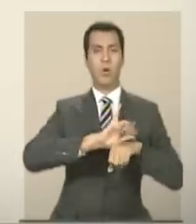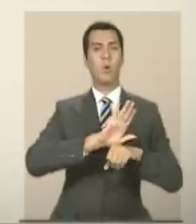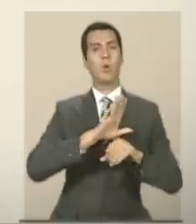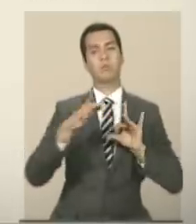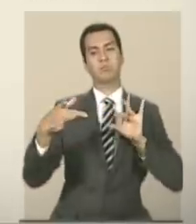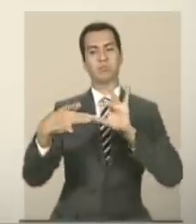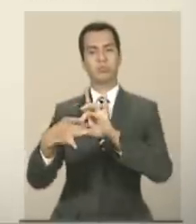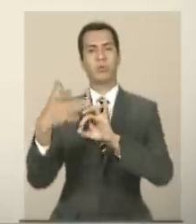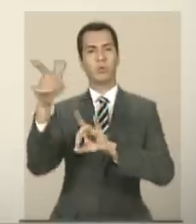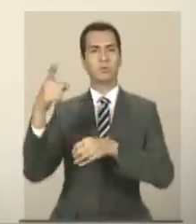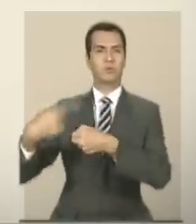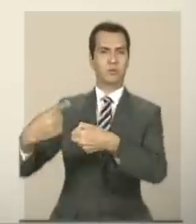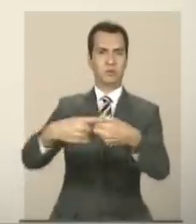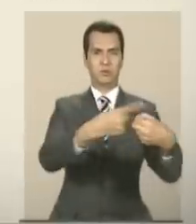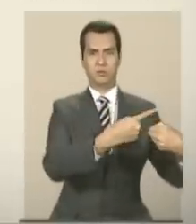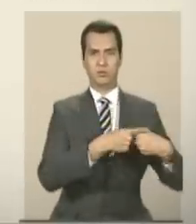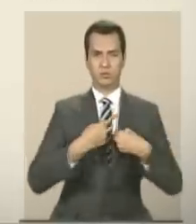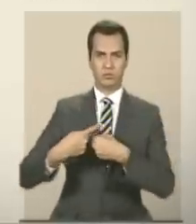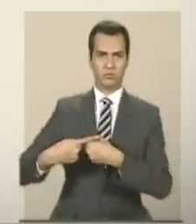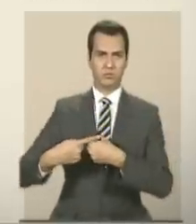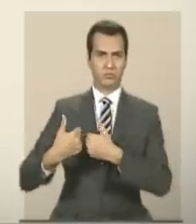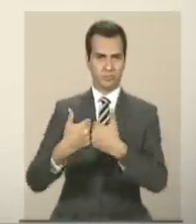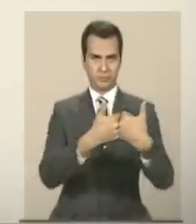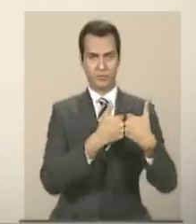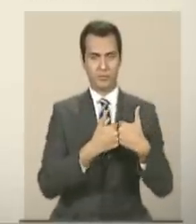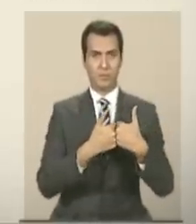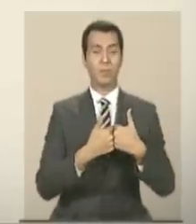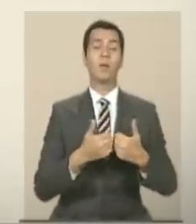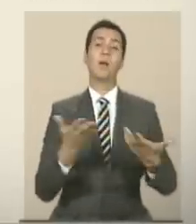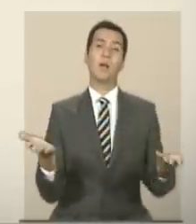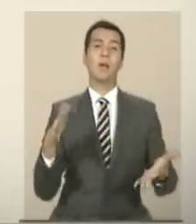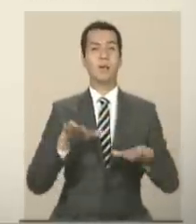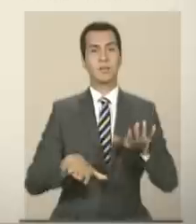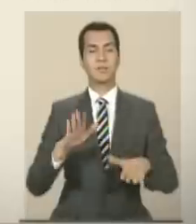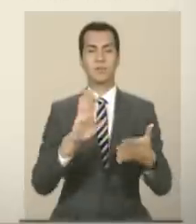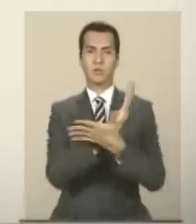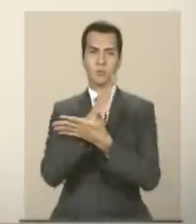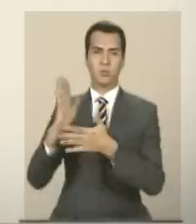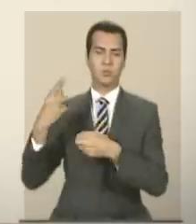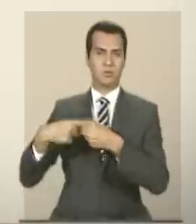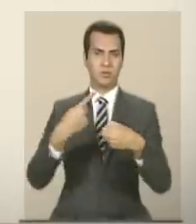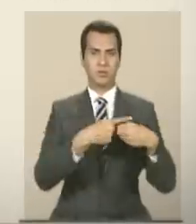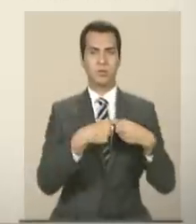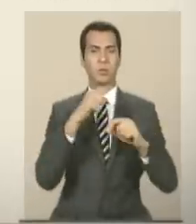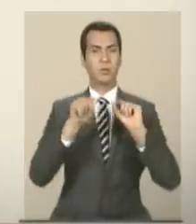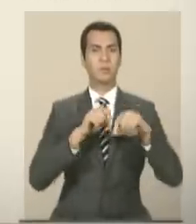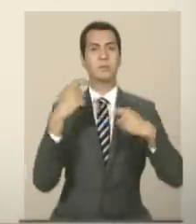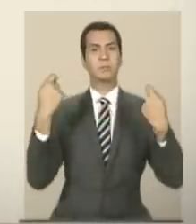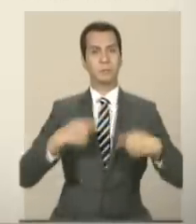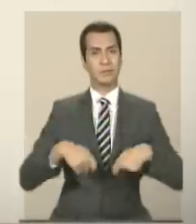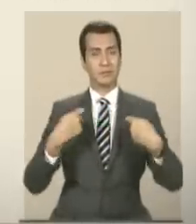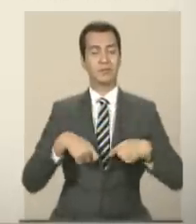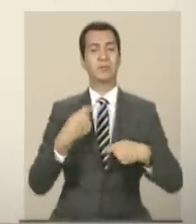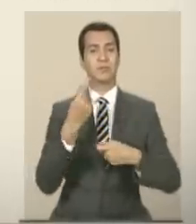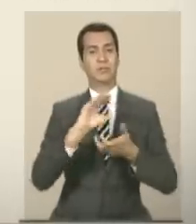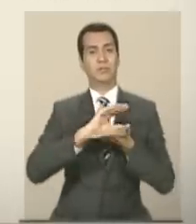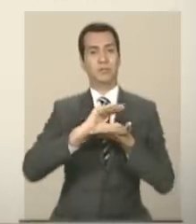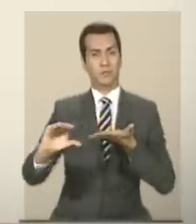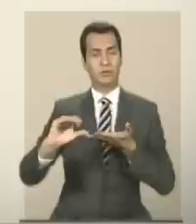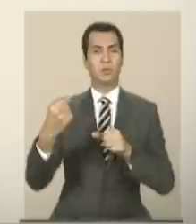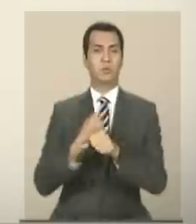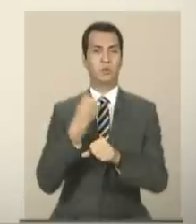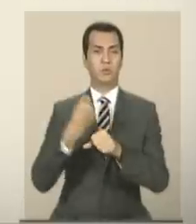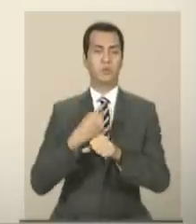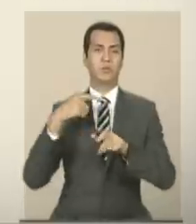da região metropolitana. Às vezes, Luciano, em algumas cidades, a solução é investir em trens urbanos. É o que